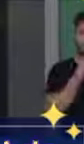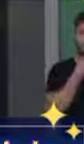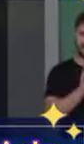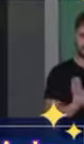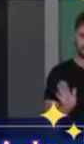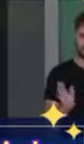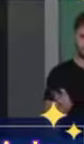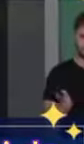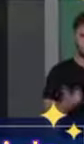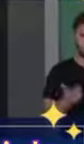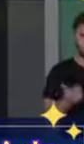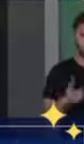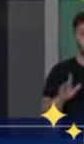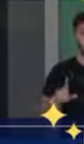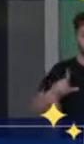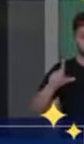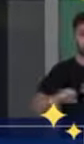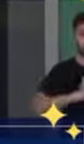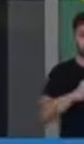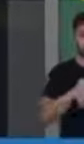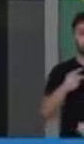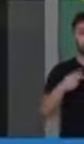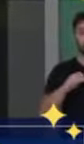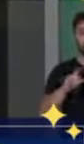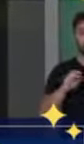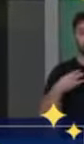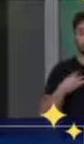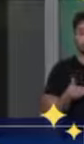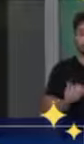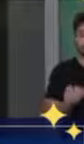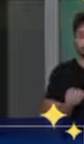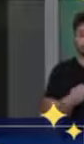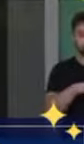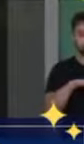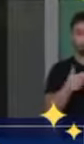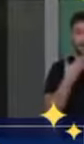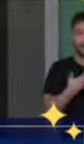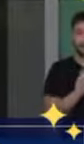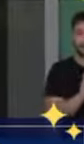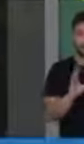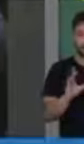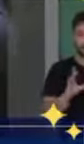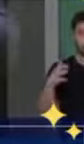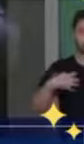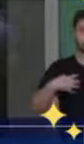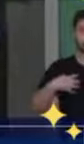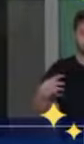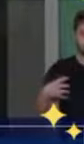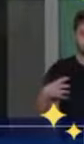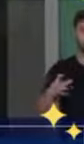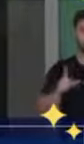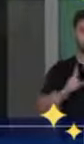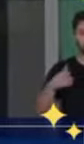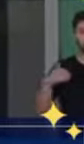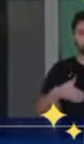falar notícias aqui da imprensa, né? Poder 360, ato pró-democracia da esquerda em Salvador, que teve a